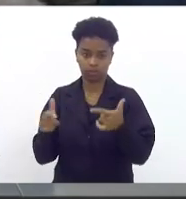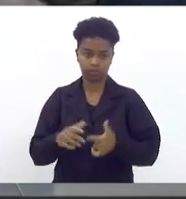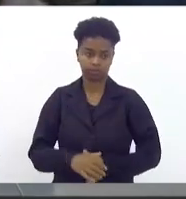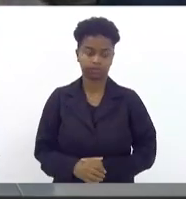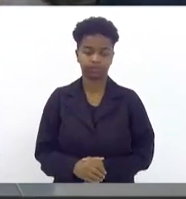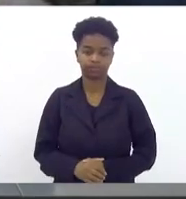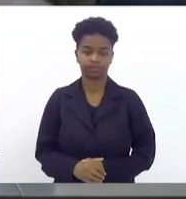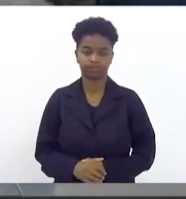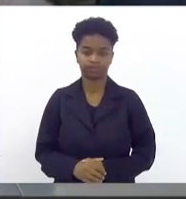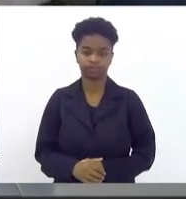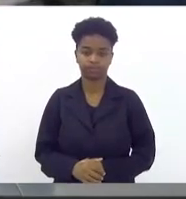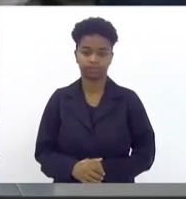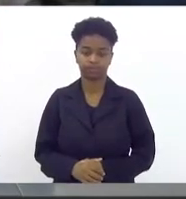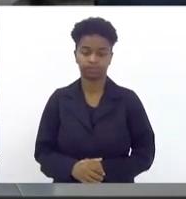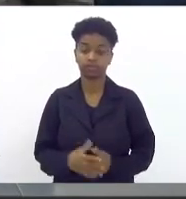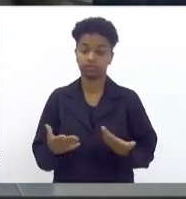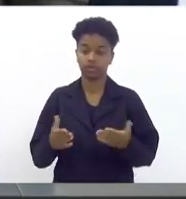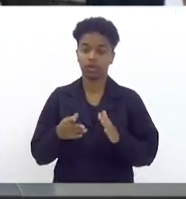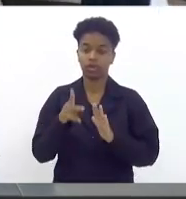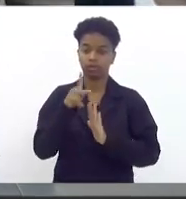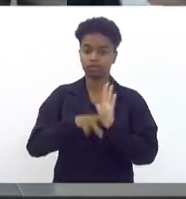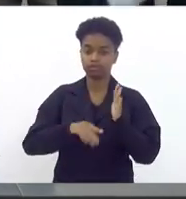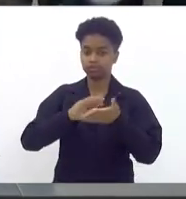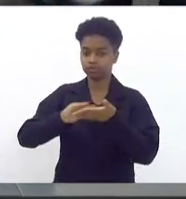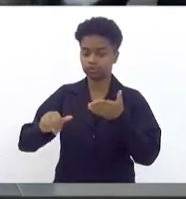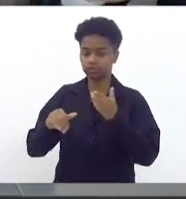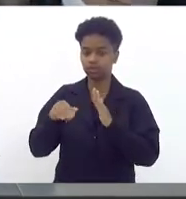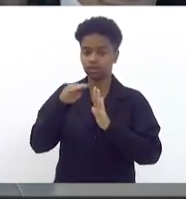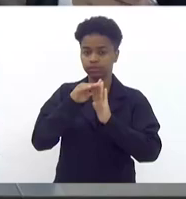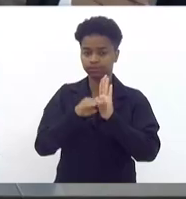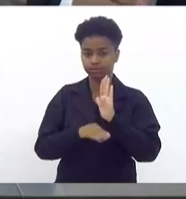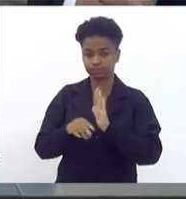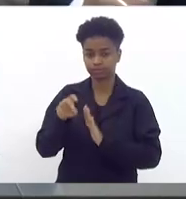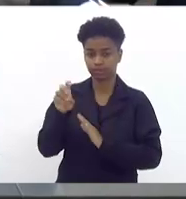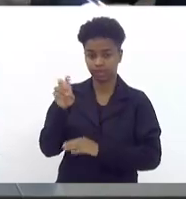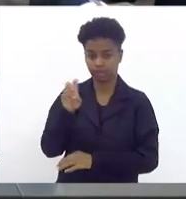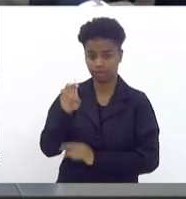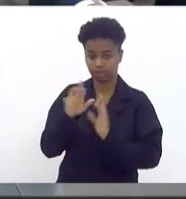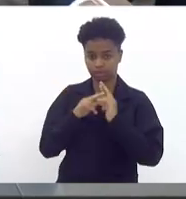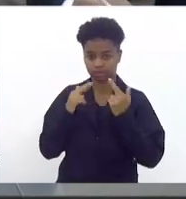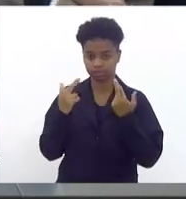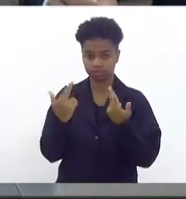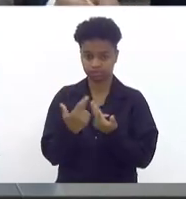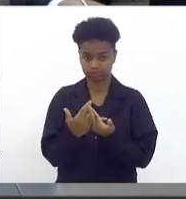que ele... O projeto foi retirado de pauta na 5ª reunião ordinária